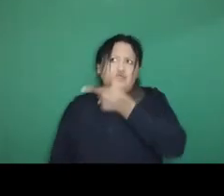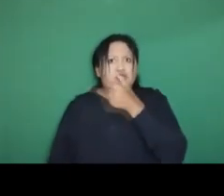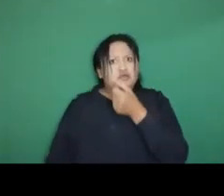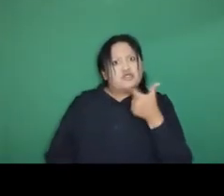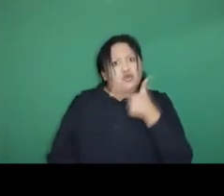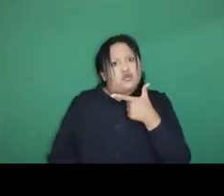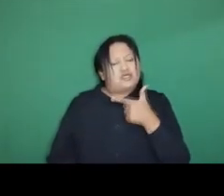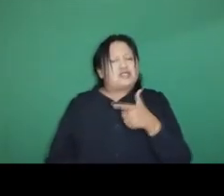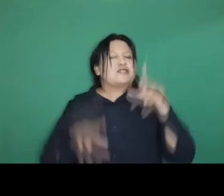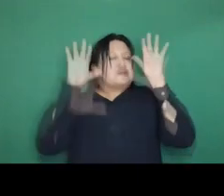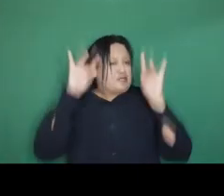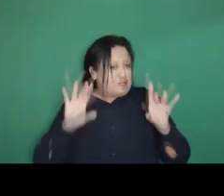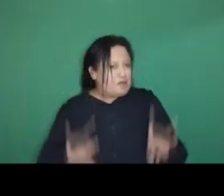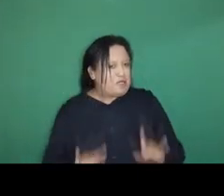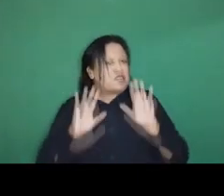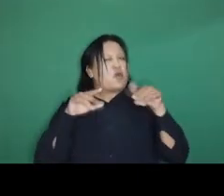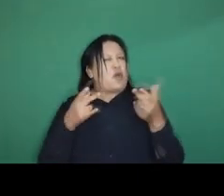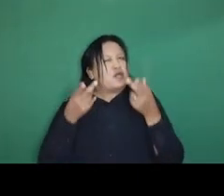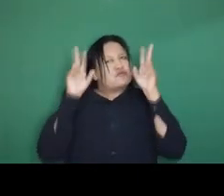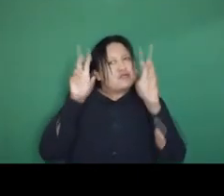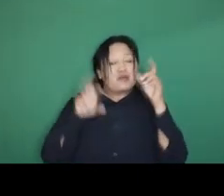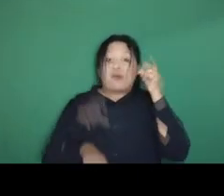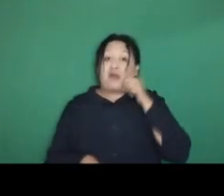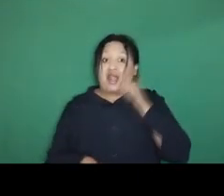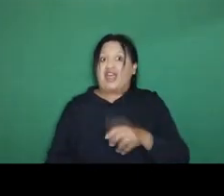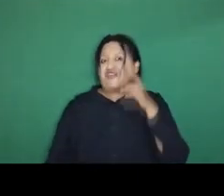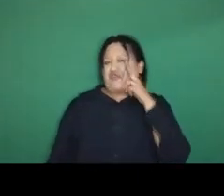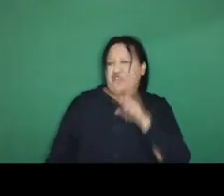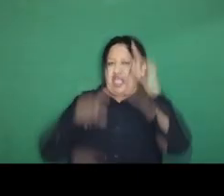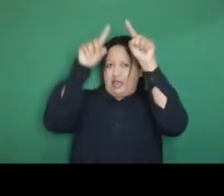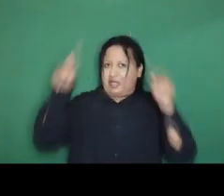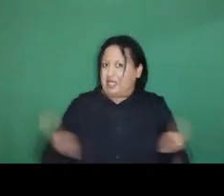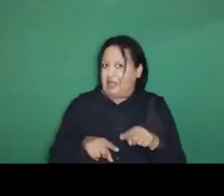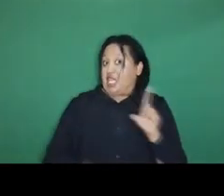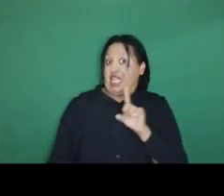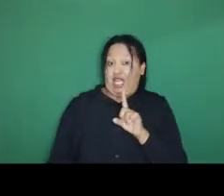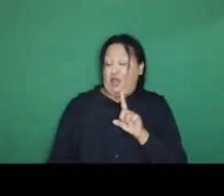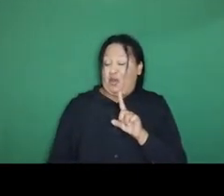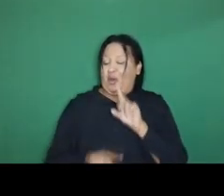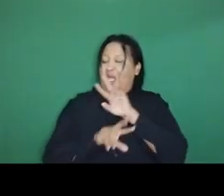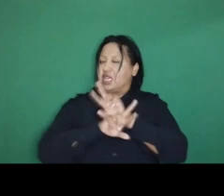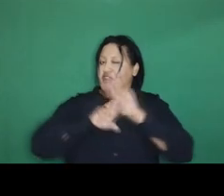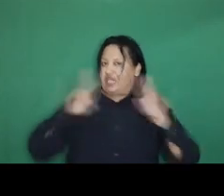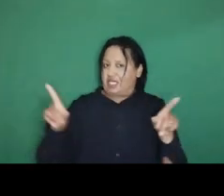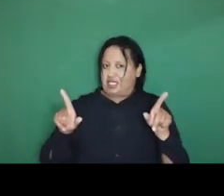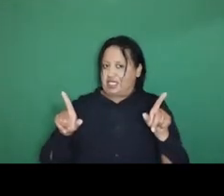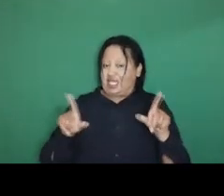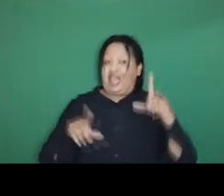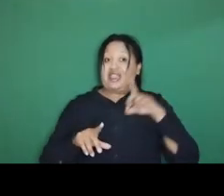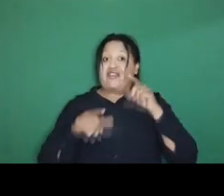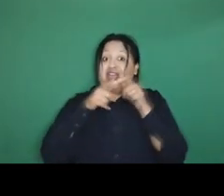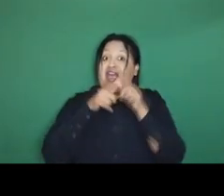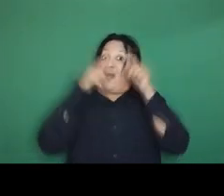mulheres a gente observa aqui na pirâmide que não né Pelo contrário houve uma tendência de